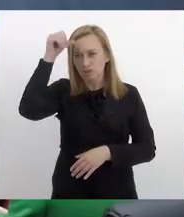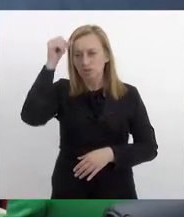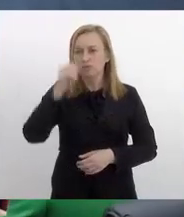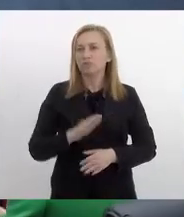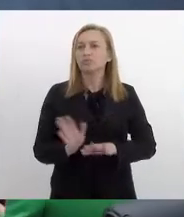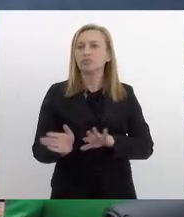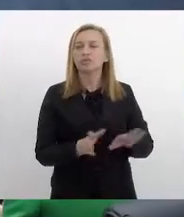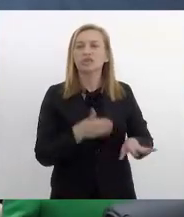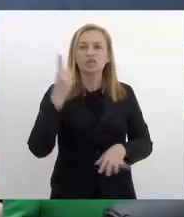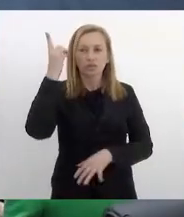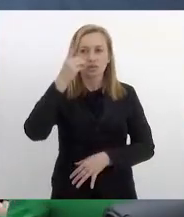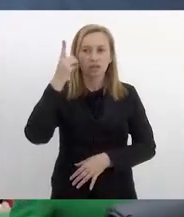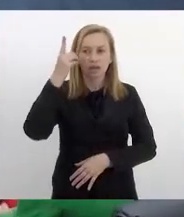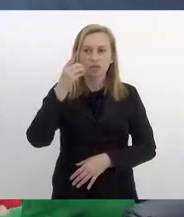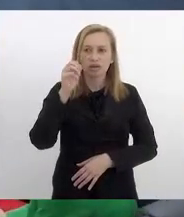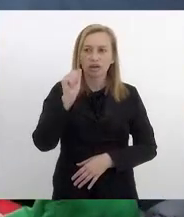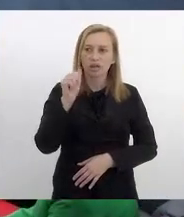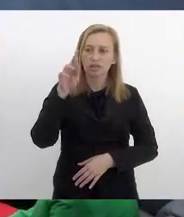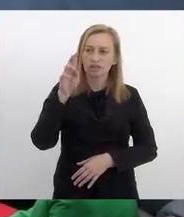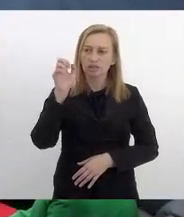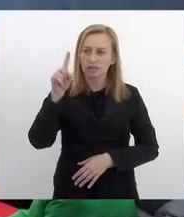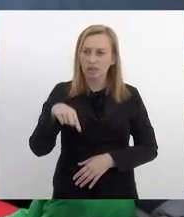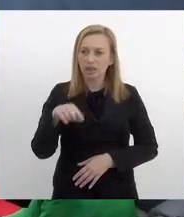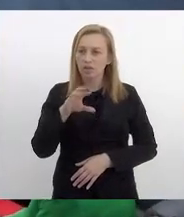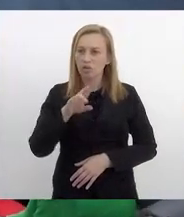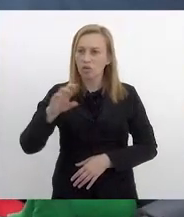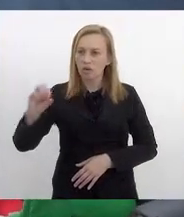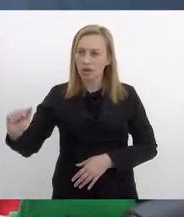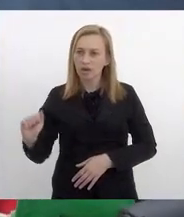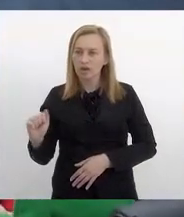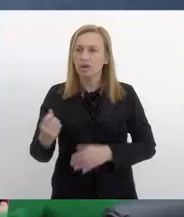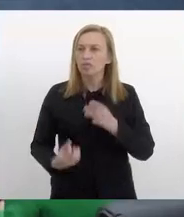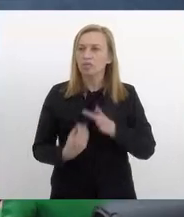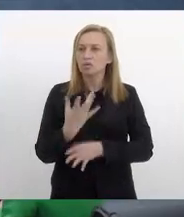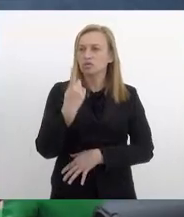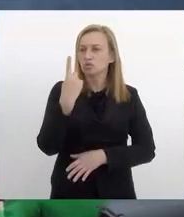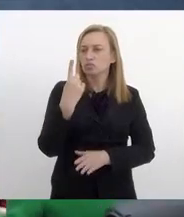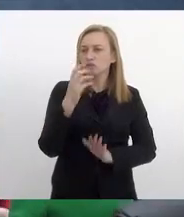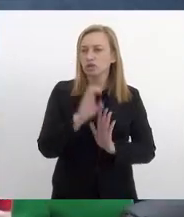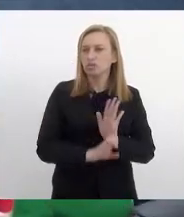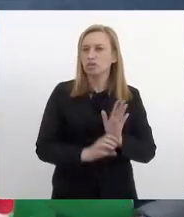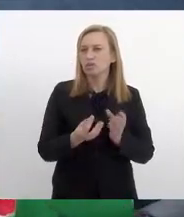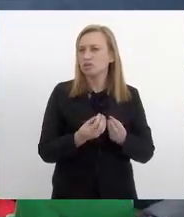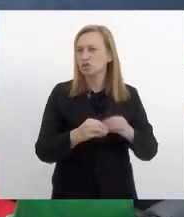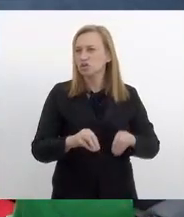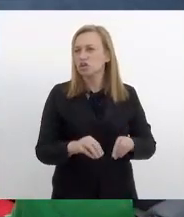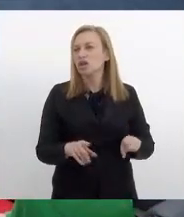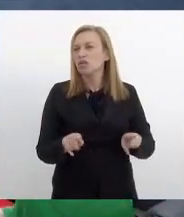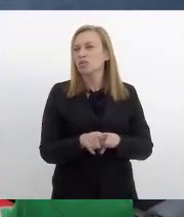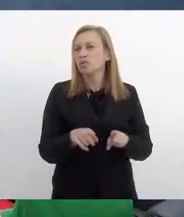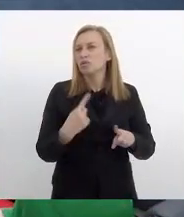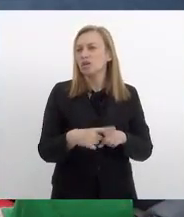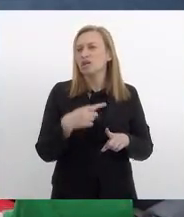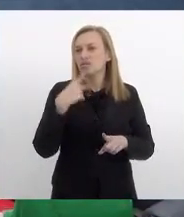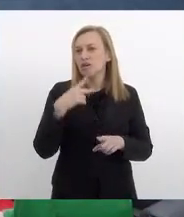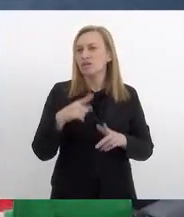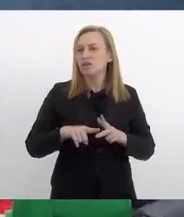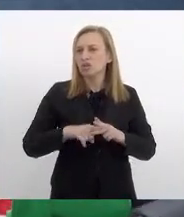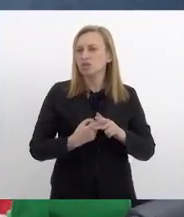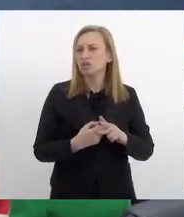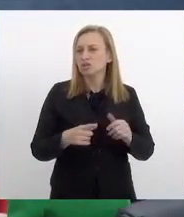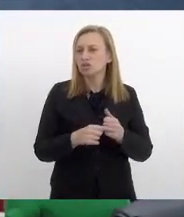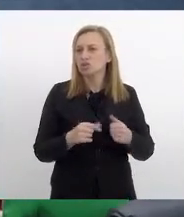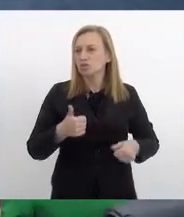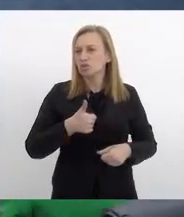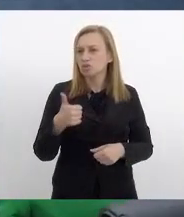Deputado André Correia, ele produziu uma emenda, mas a emenda dele está prejudicada, porque ele diz que o reajuste que se refere ao artigo